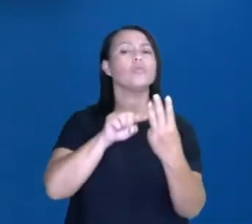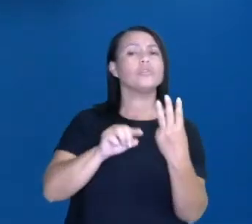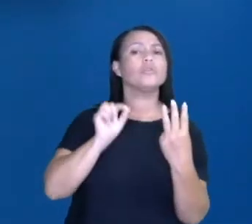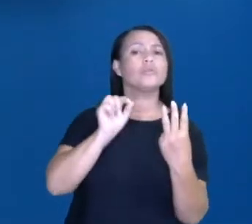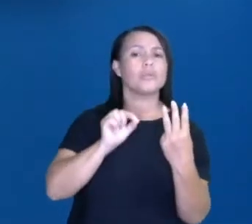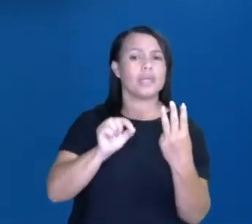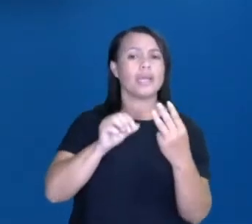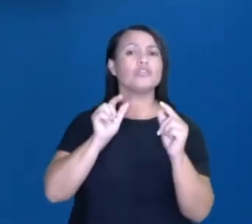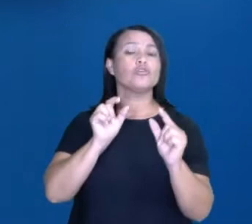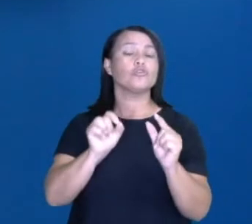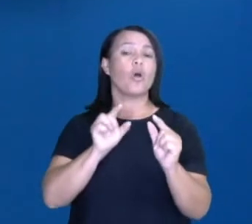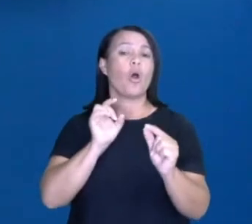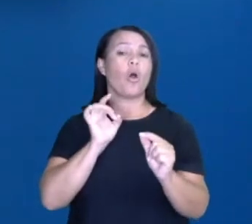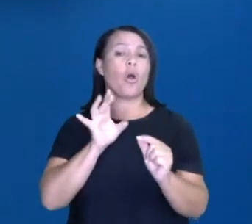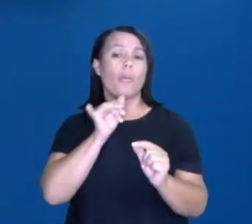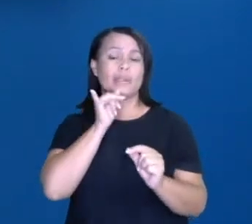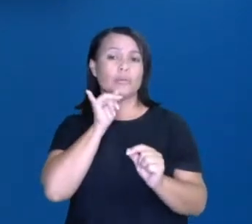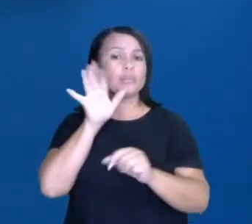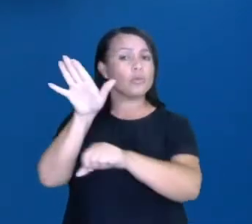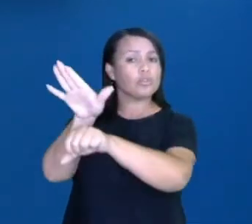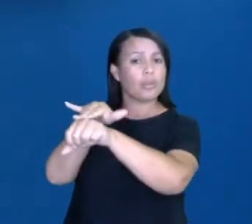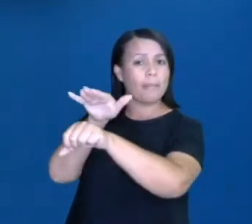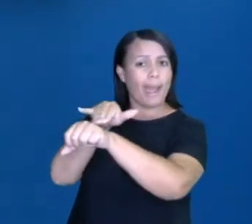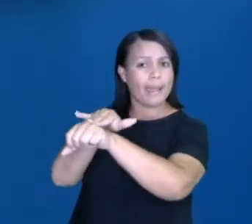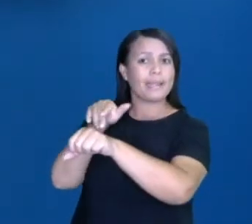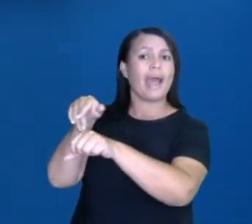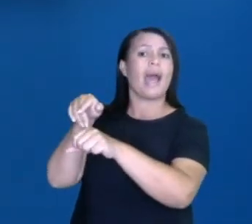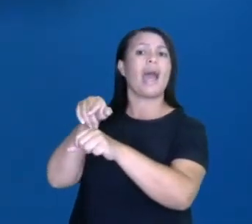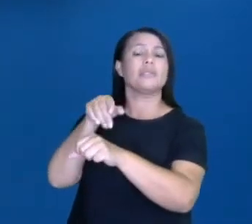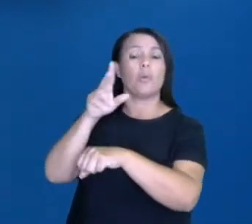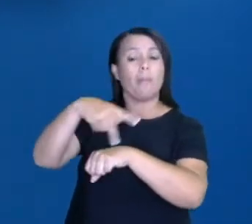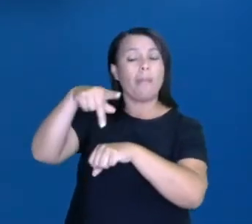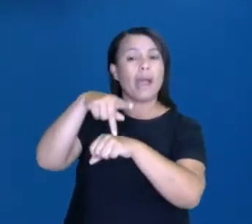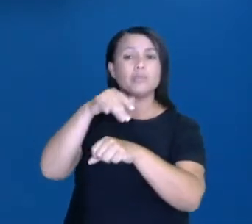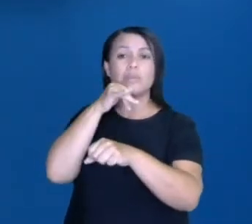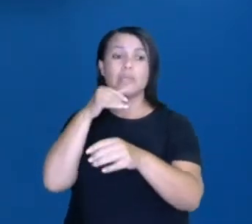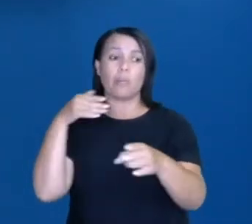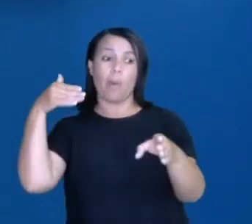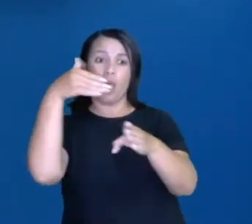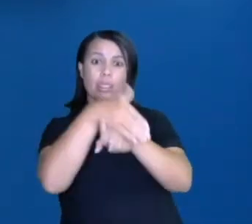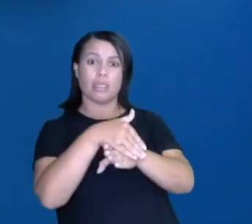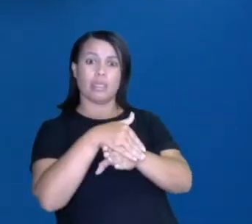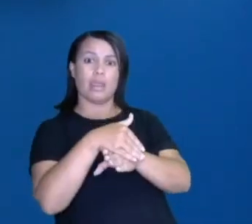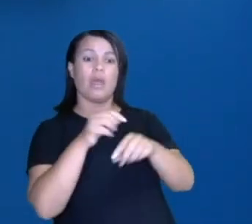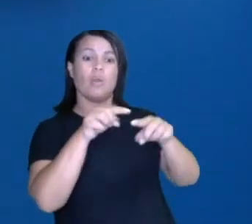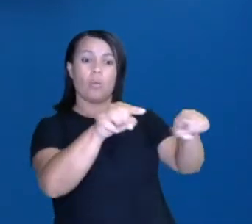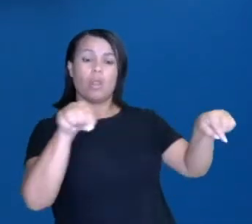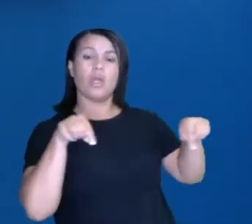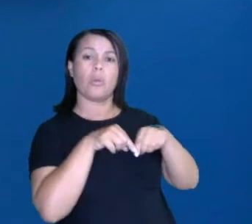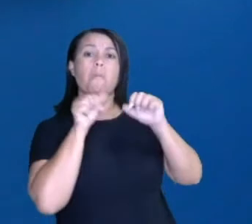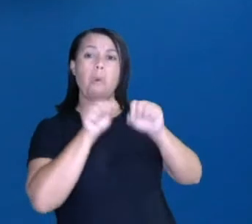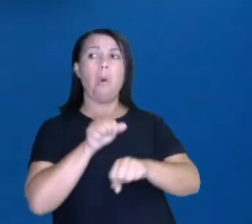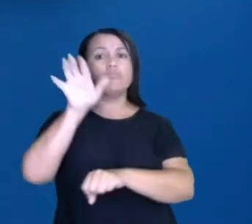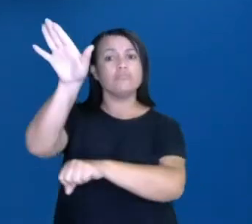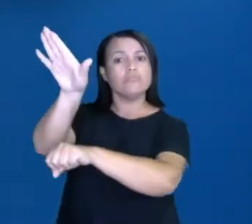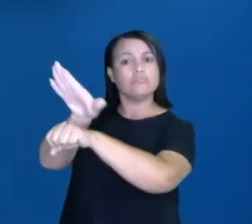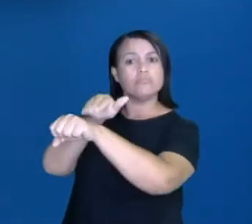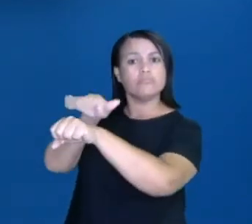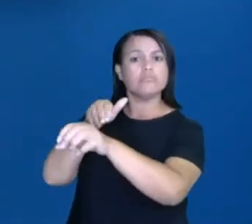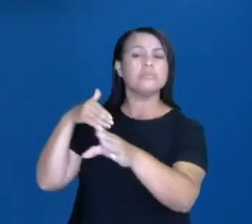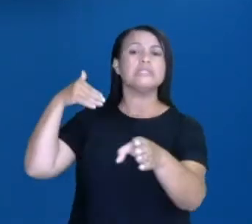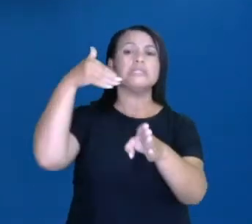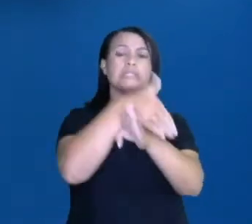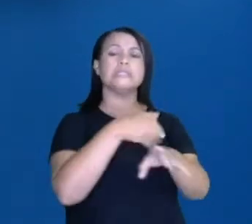elas são o quê? Quando elas são acionadas. No caso de um país invadir o nosso território. Então, para que a gente não